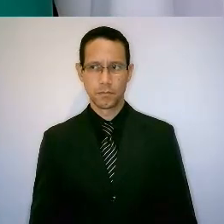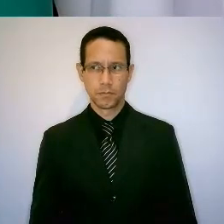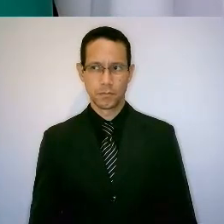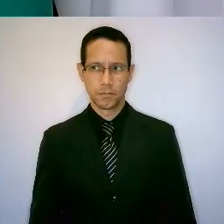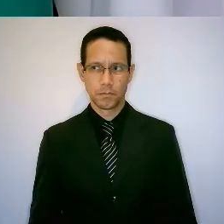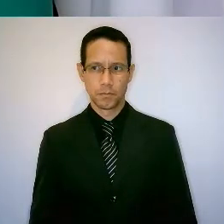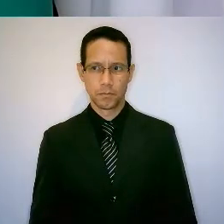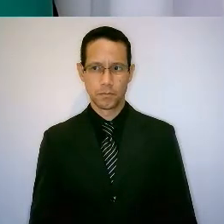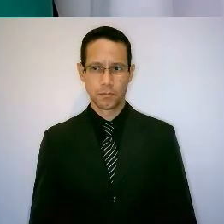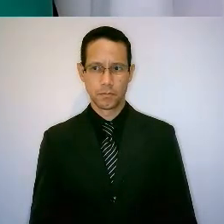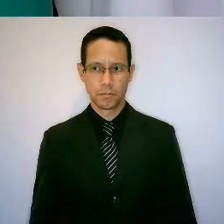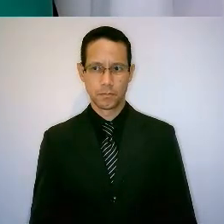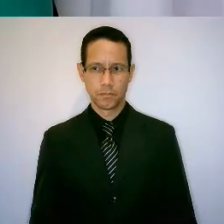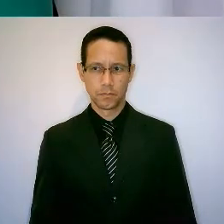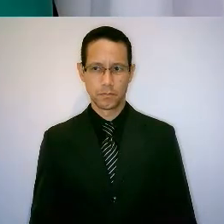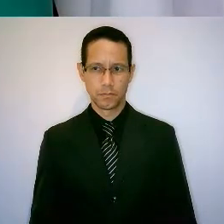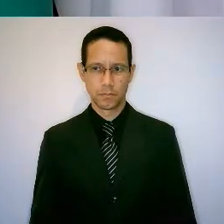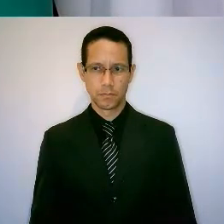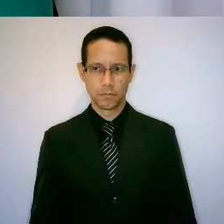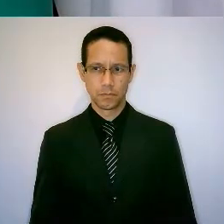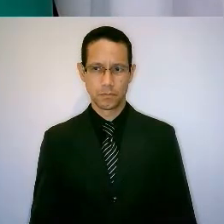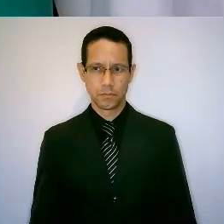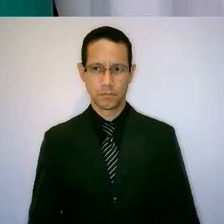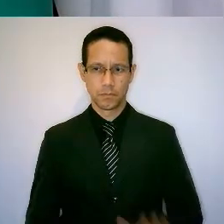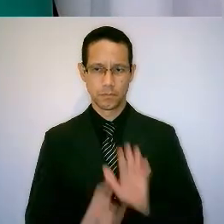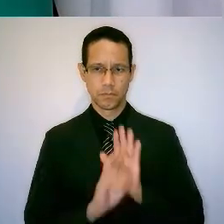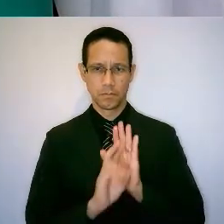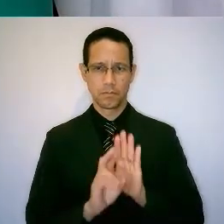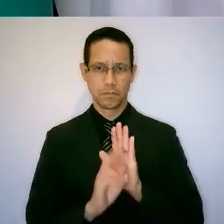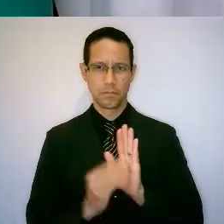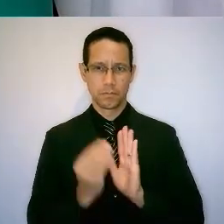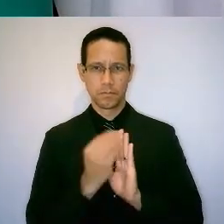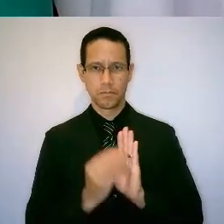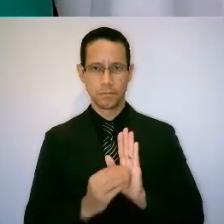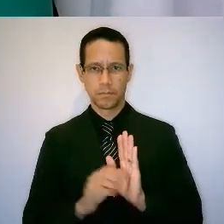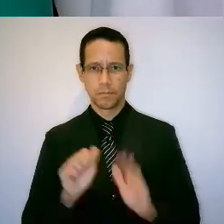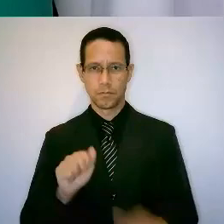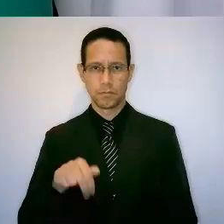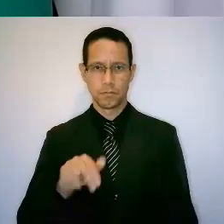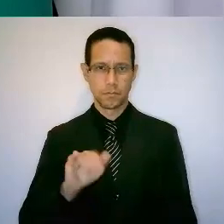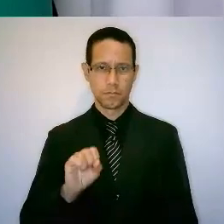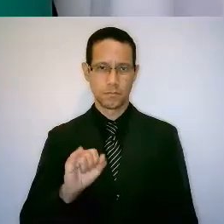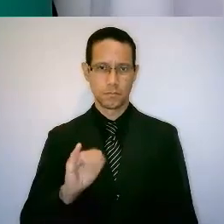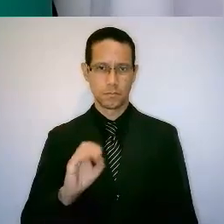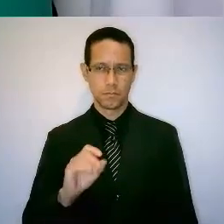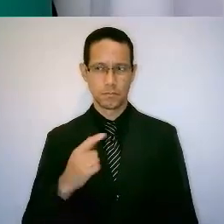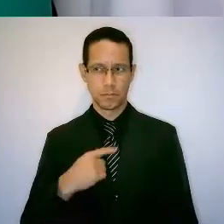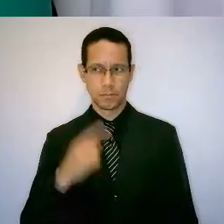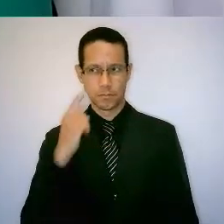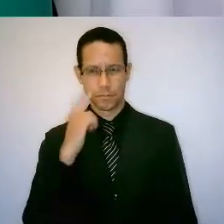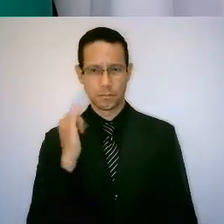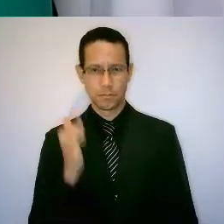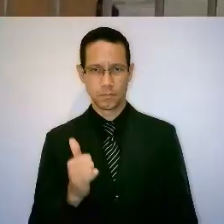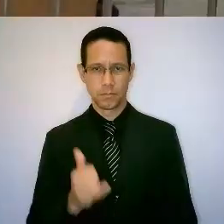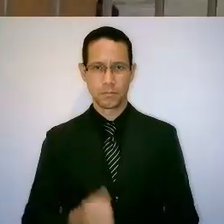virtual na minha relatoria do Toni também foi passado aí para vossa excelência